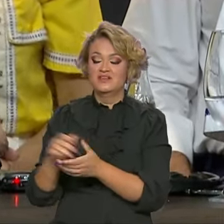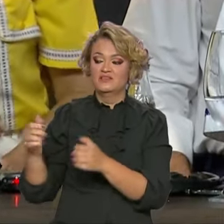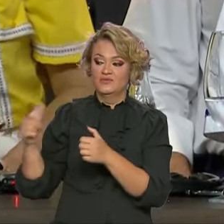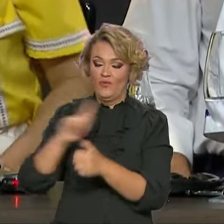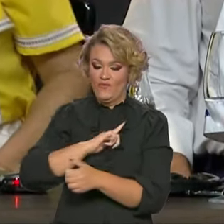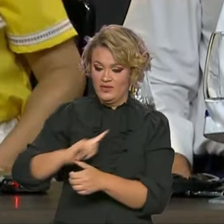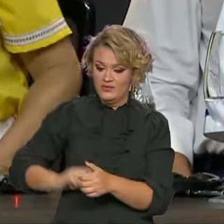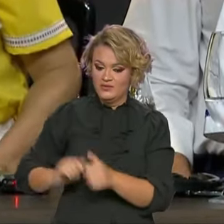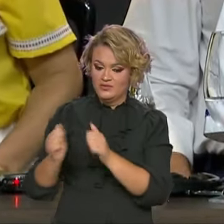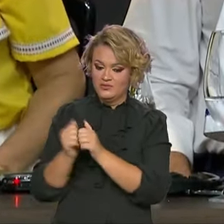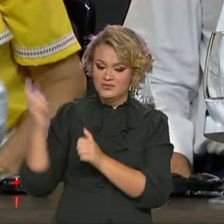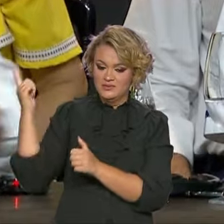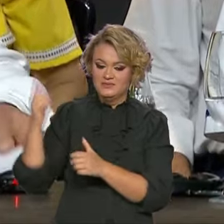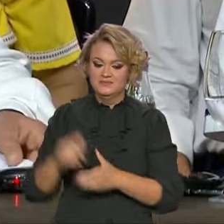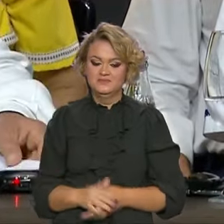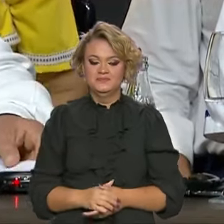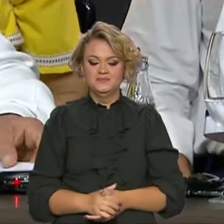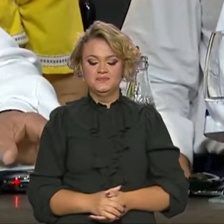governador.